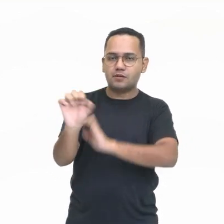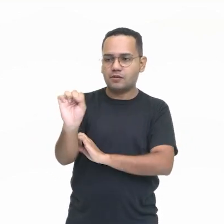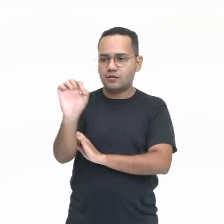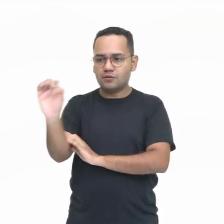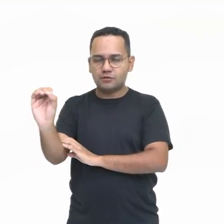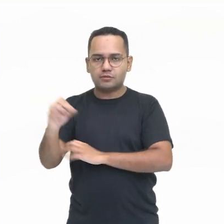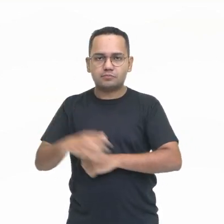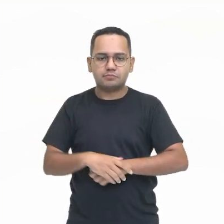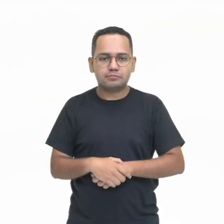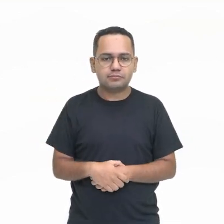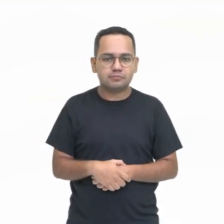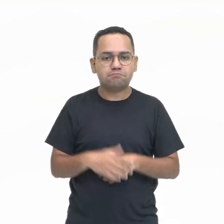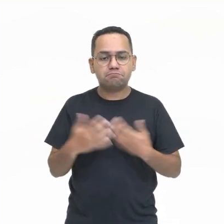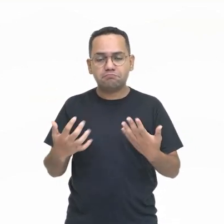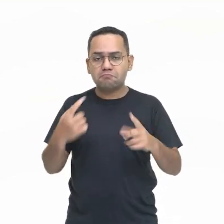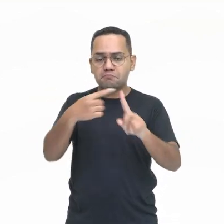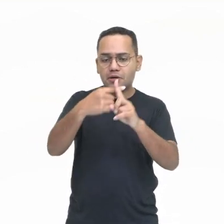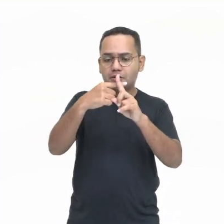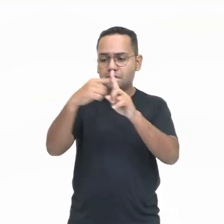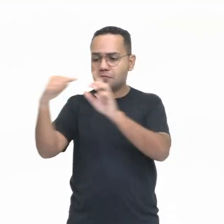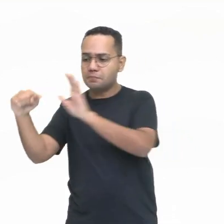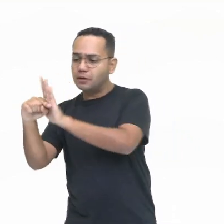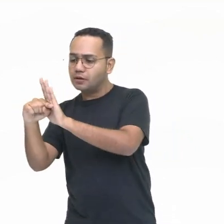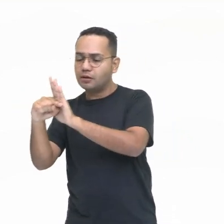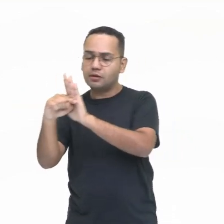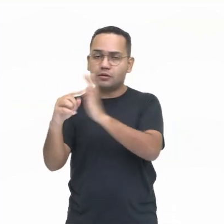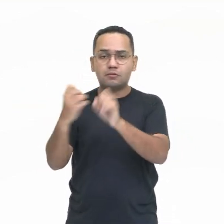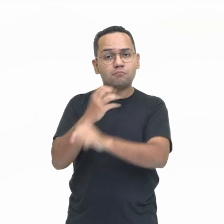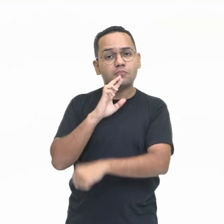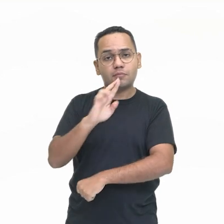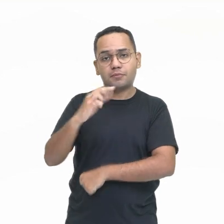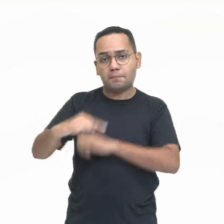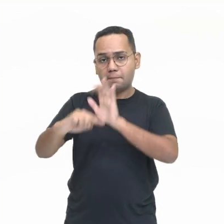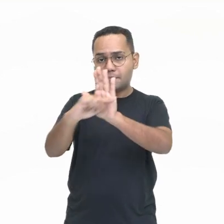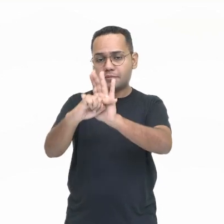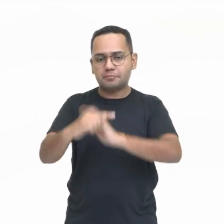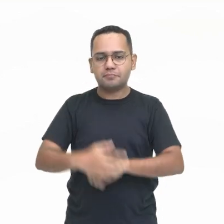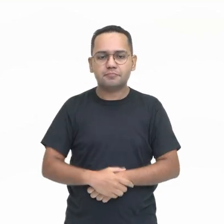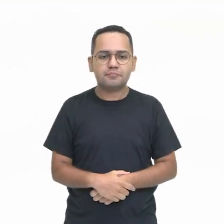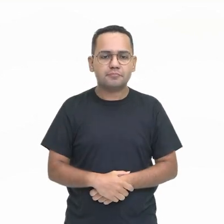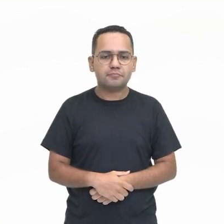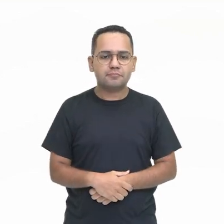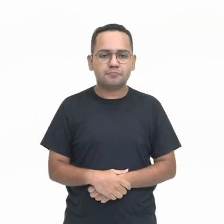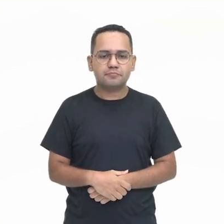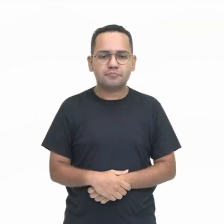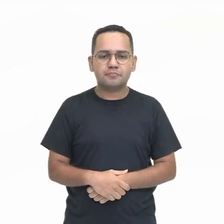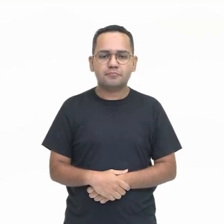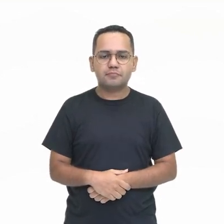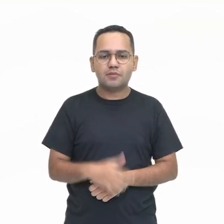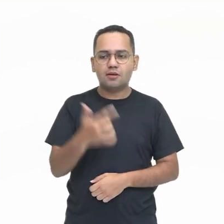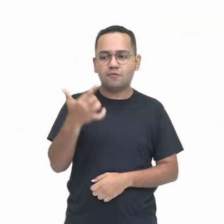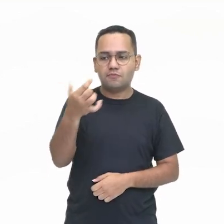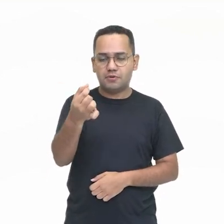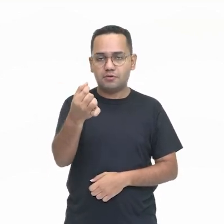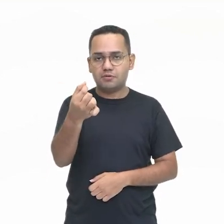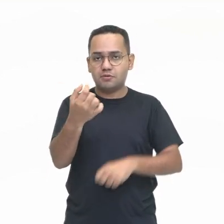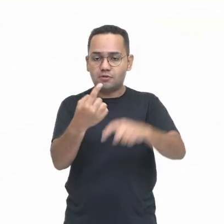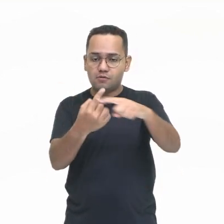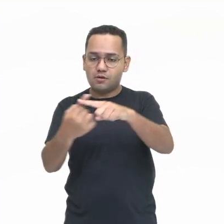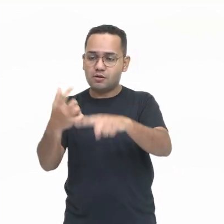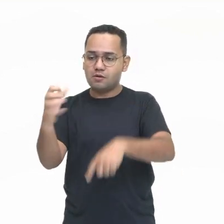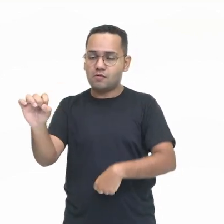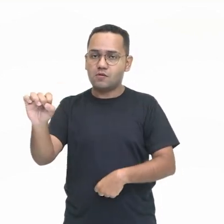80. Mais vezes menos é menos, por isso ficamos aqui com menos. E 5 vezes 80 é igual a